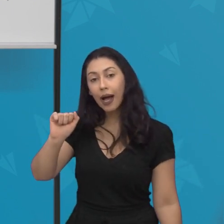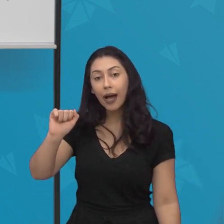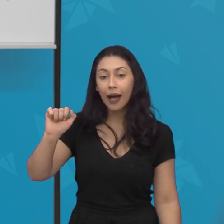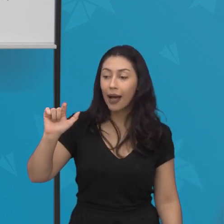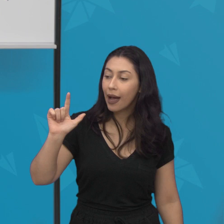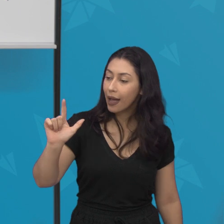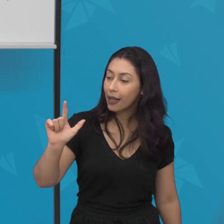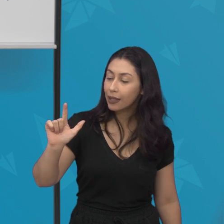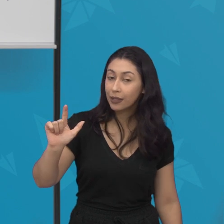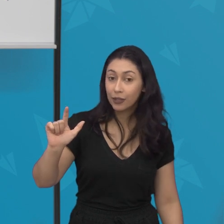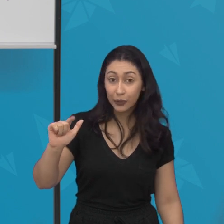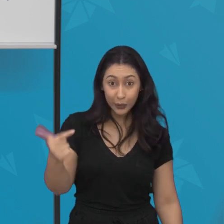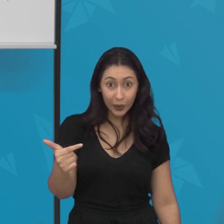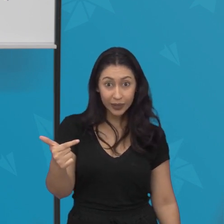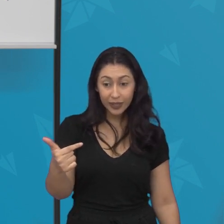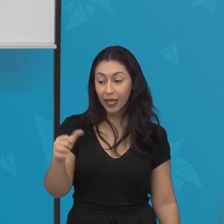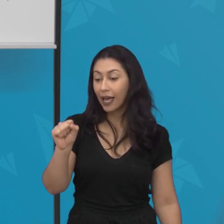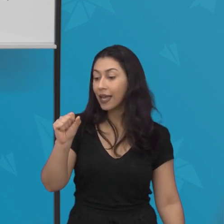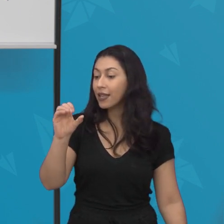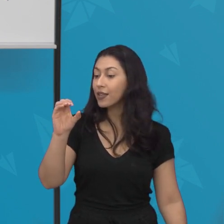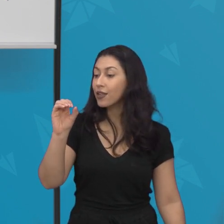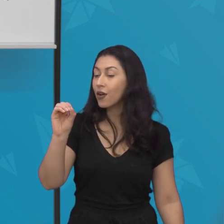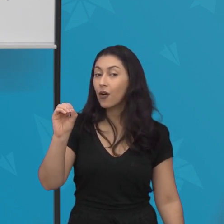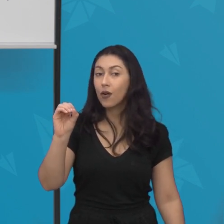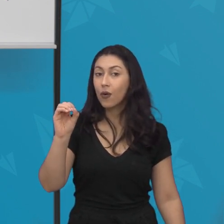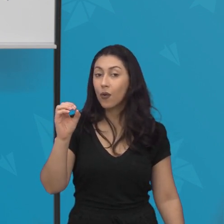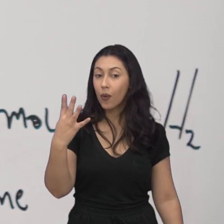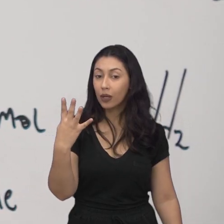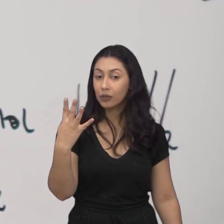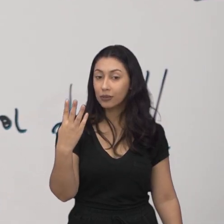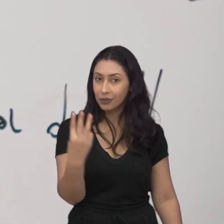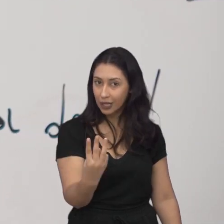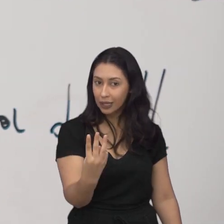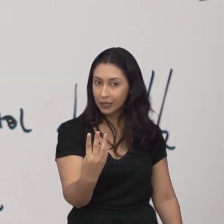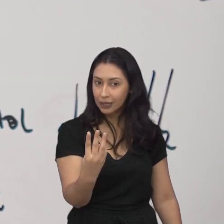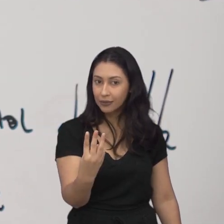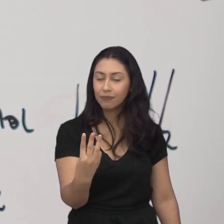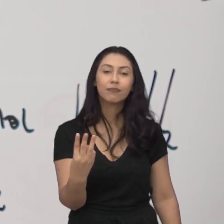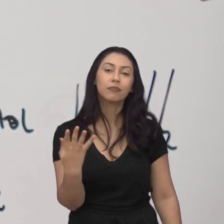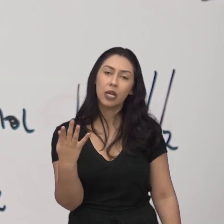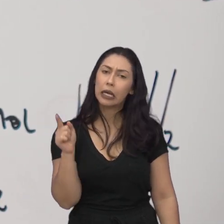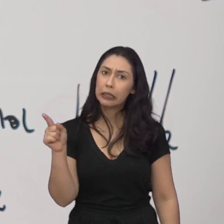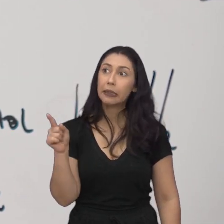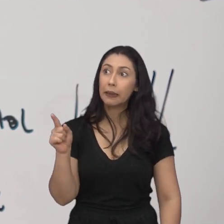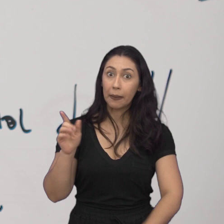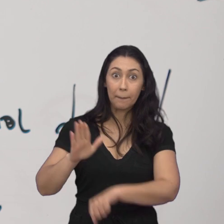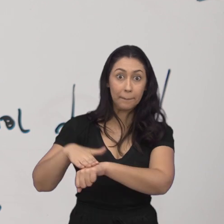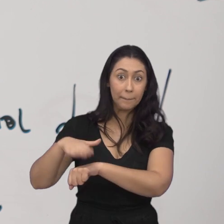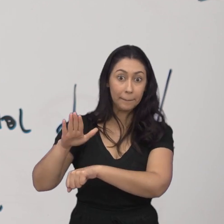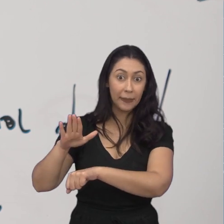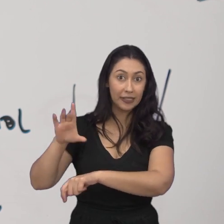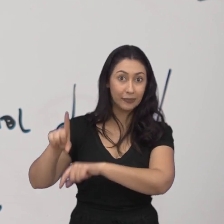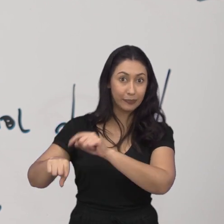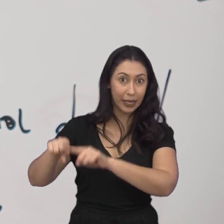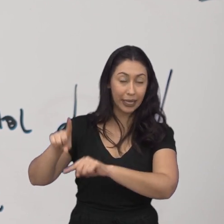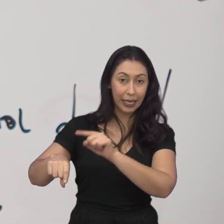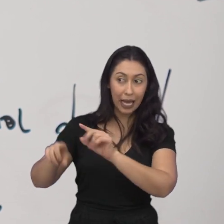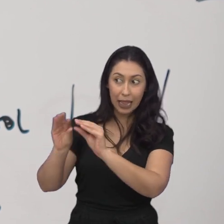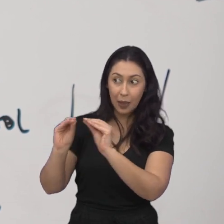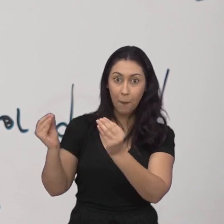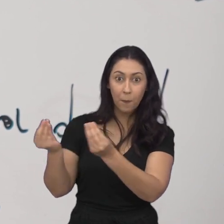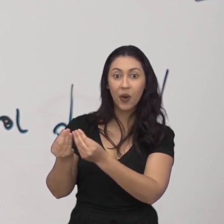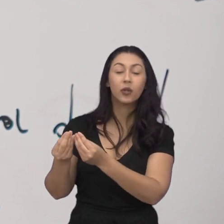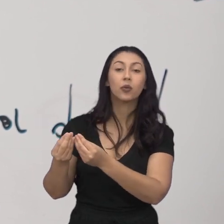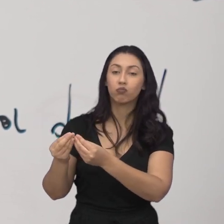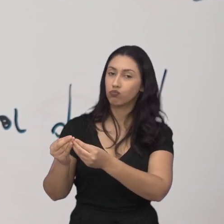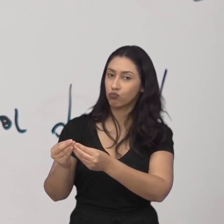Al2SO43, né, que a gente vê aqui, então a gente pode colocá-la como 1, já que ela é que tem mais elementos, o maior número ali, então a gente pode